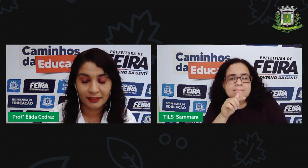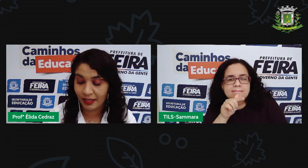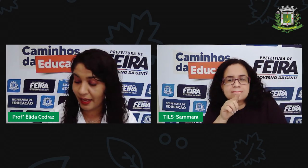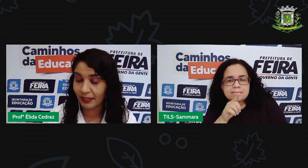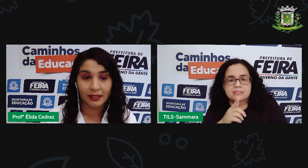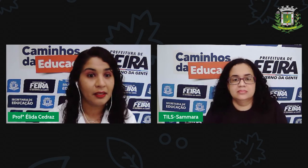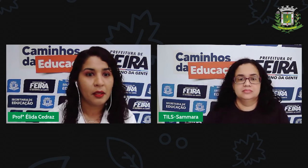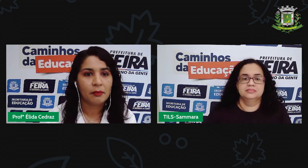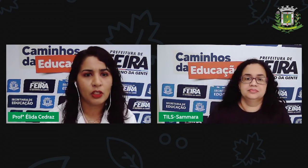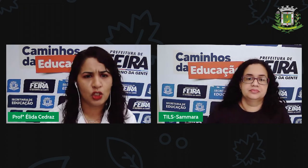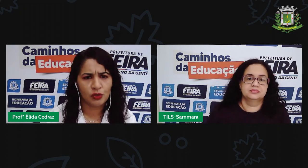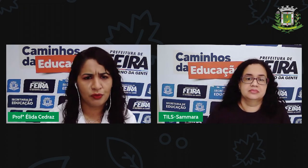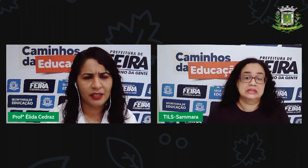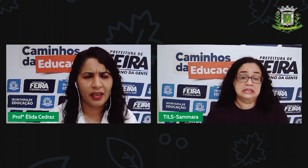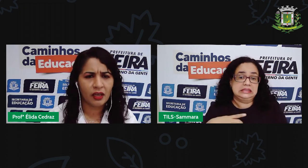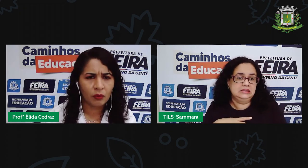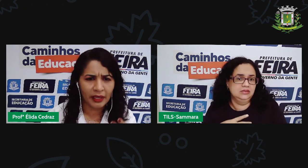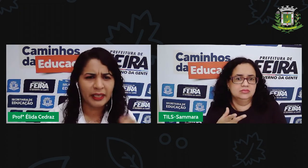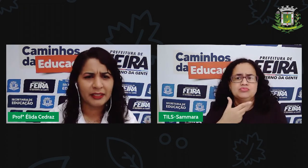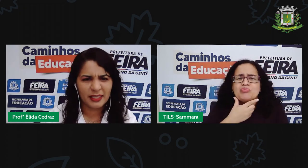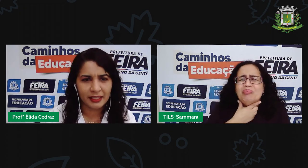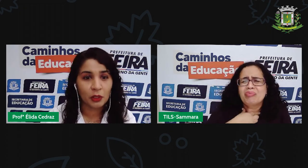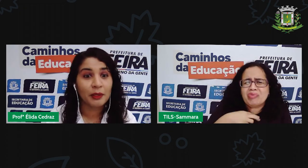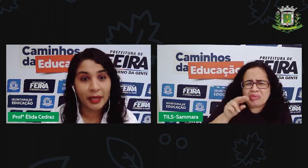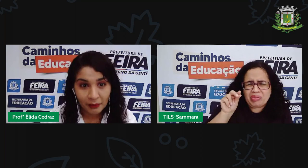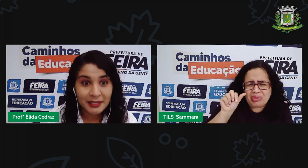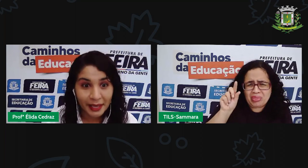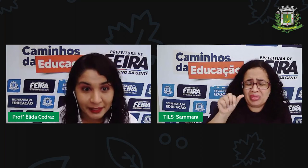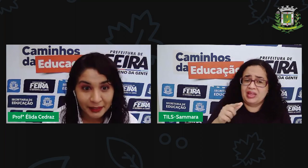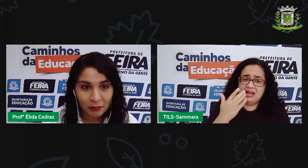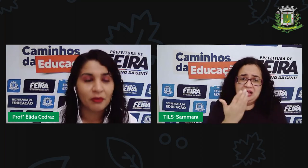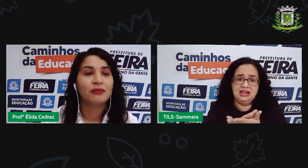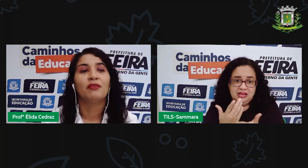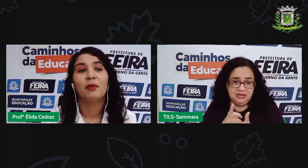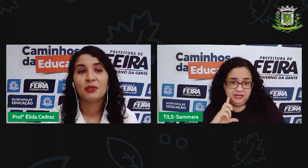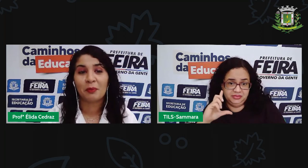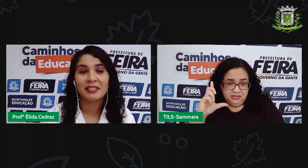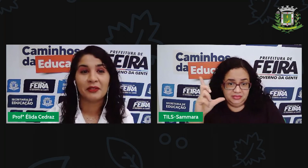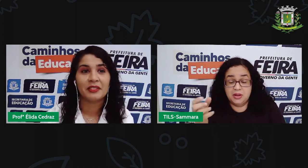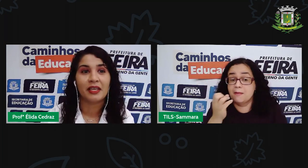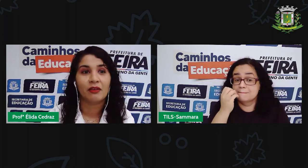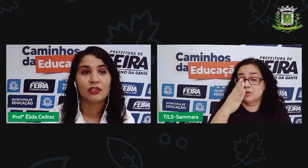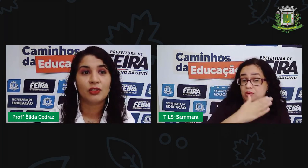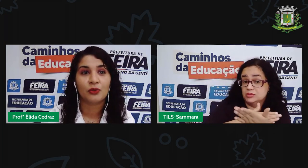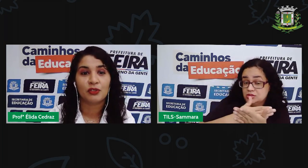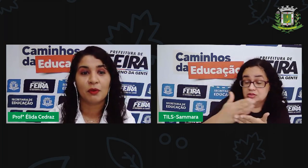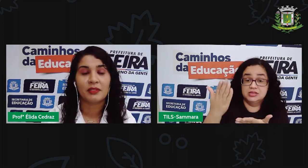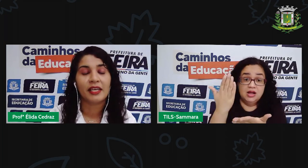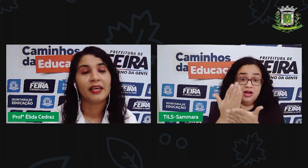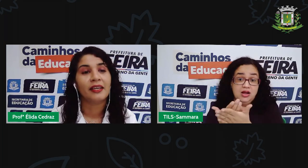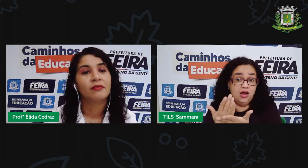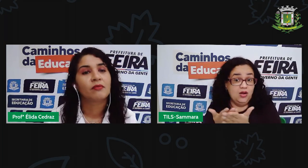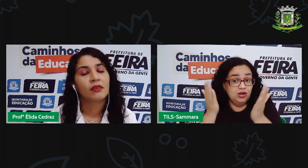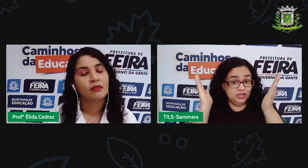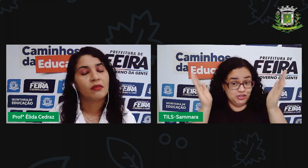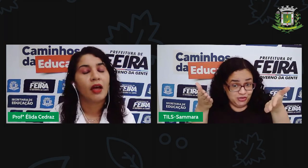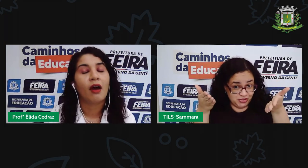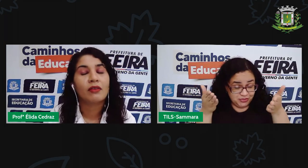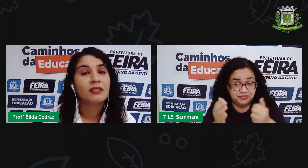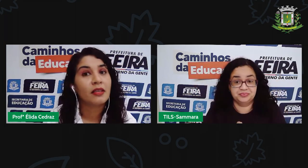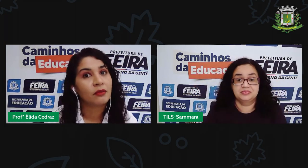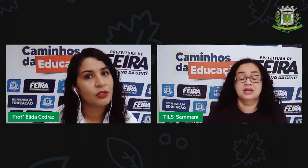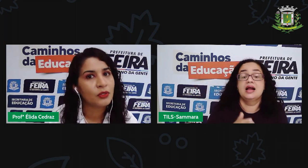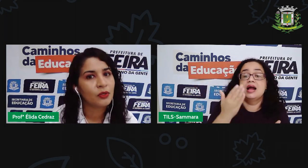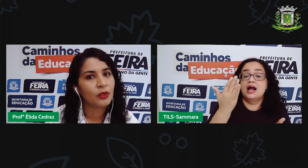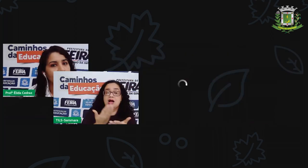bem hidratada, para a gente não ficar com a garganta seca no meio da aula e sair, tá bom? Então vamos começar a nossa aula de hoje. Vamos lá?